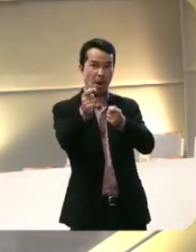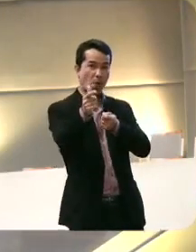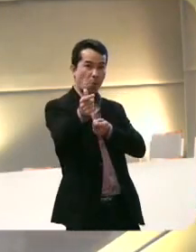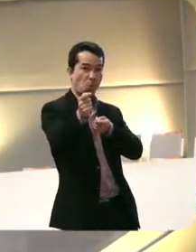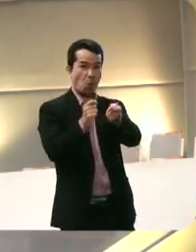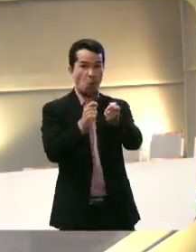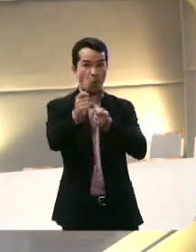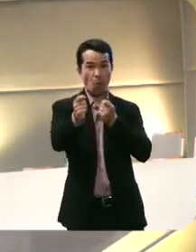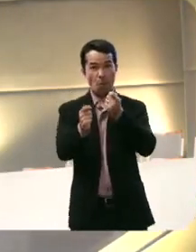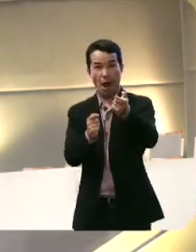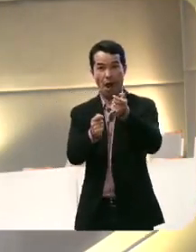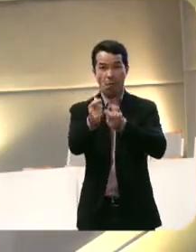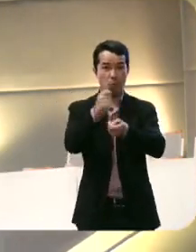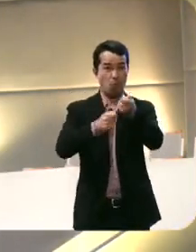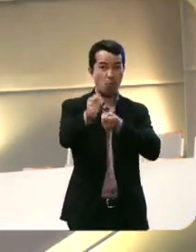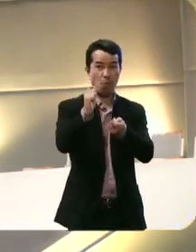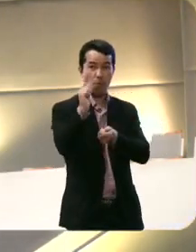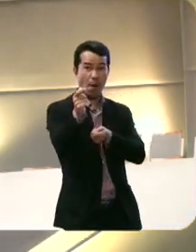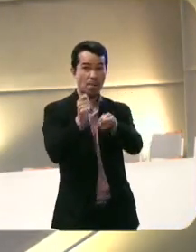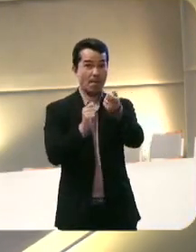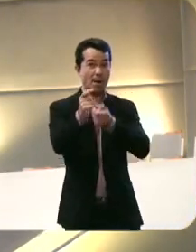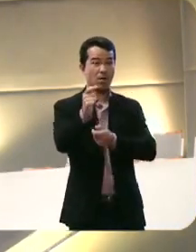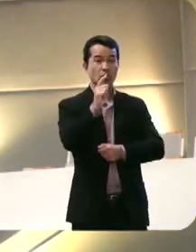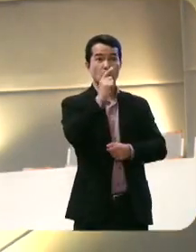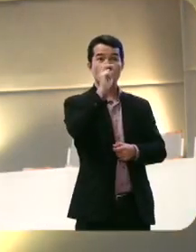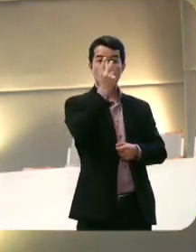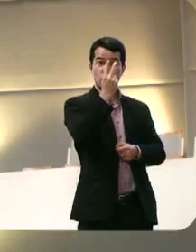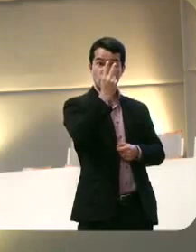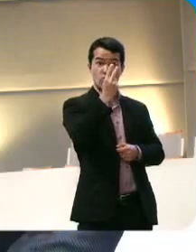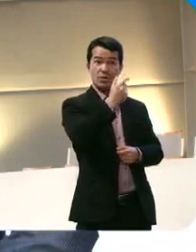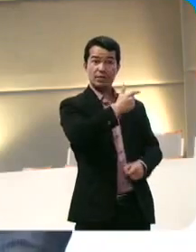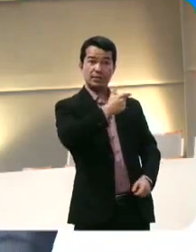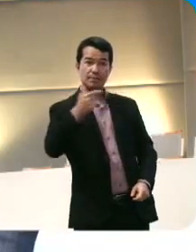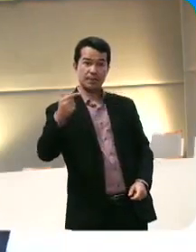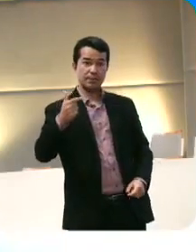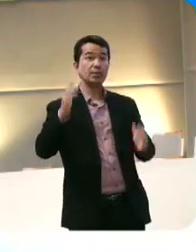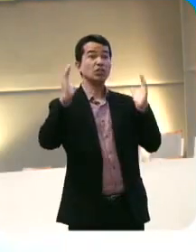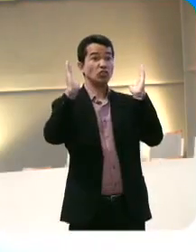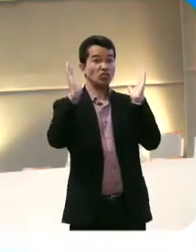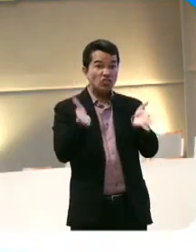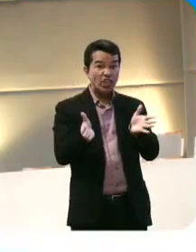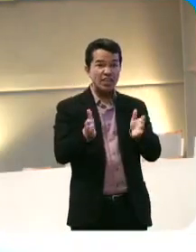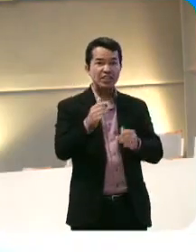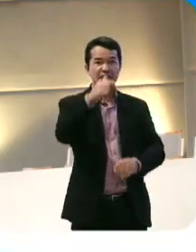dia. E eu sei que em 2 semanas eu tinha ganhado $700.